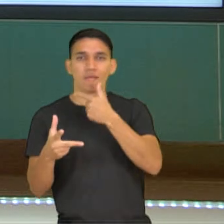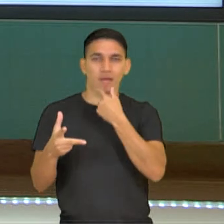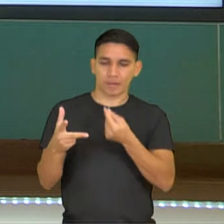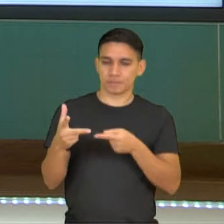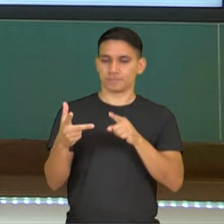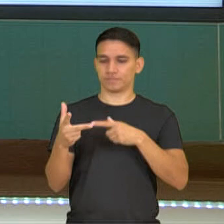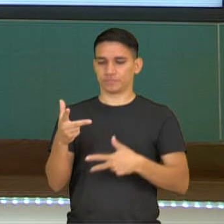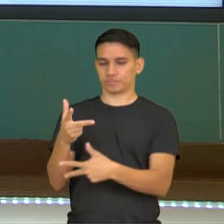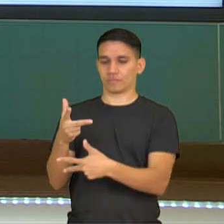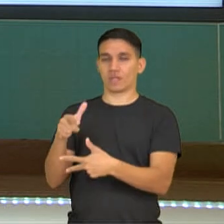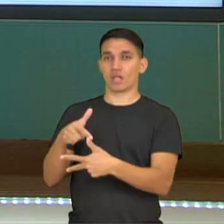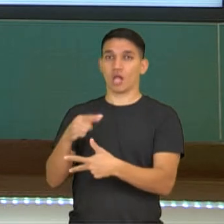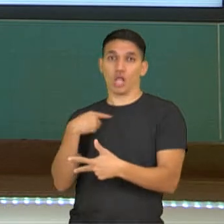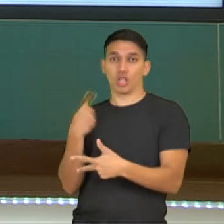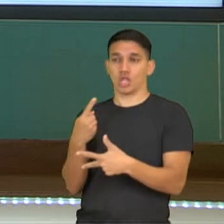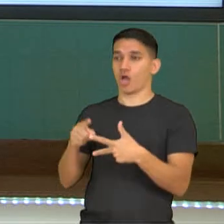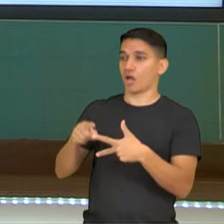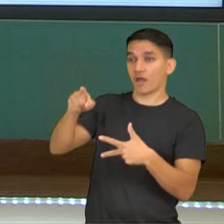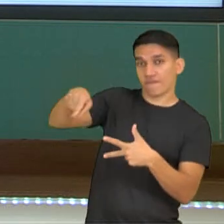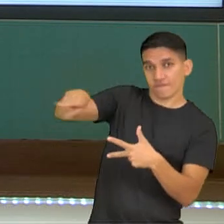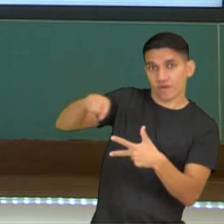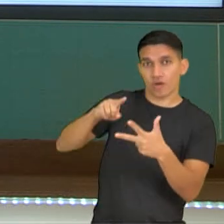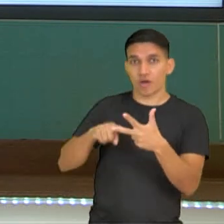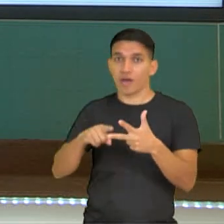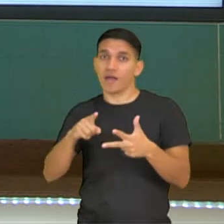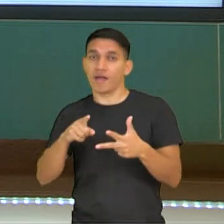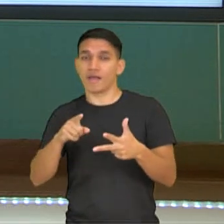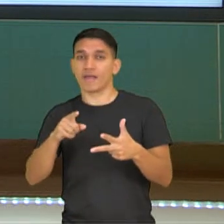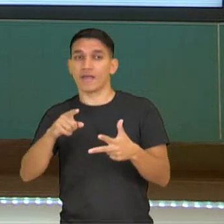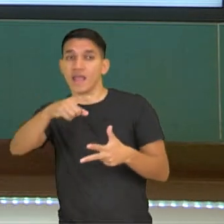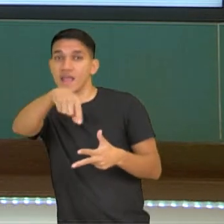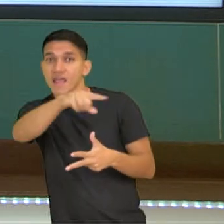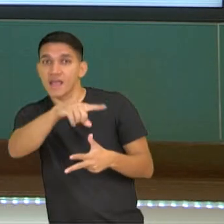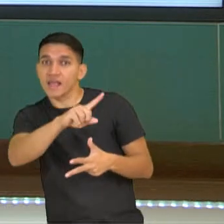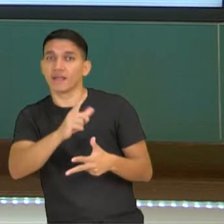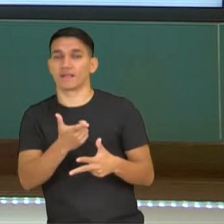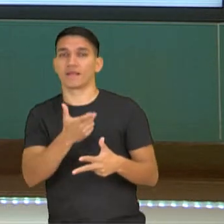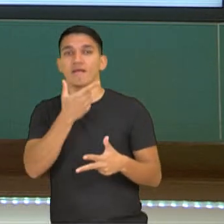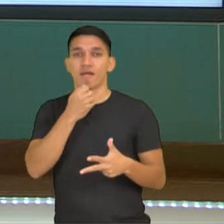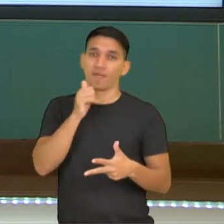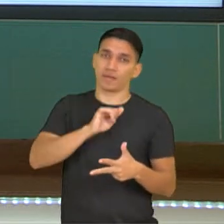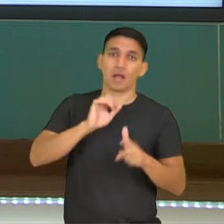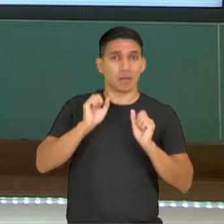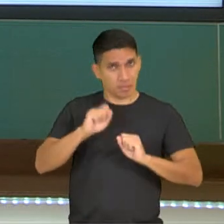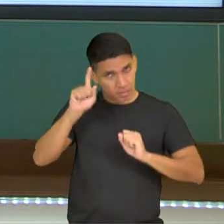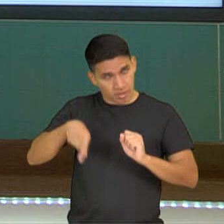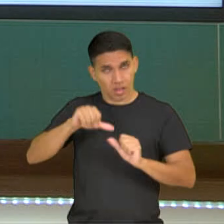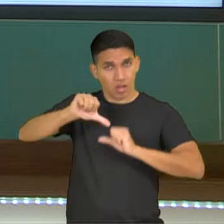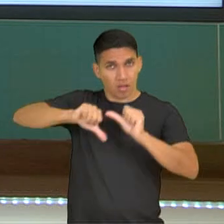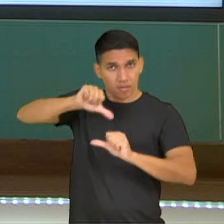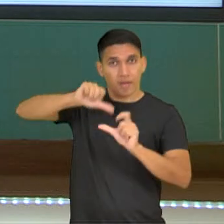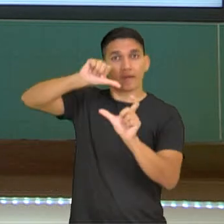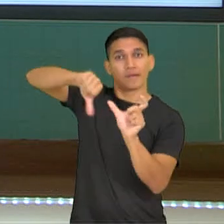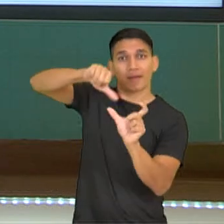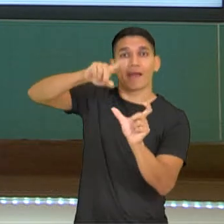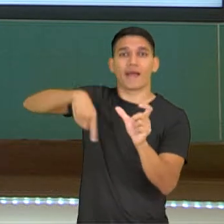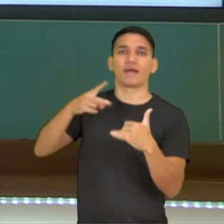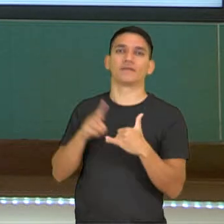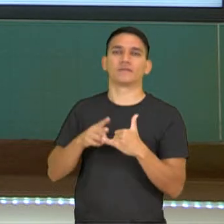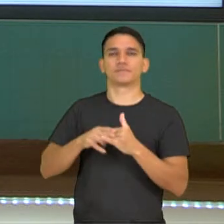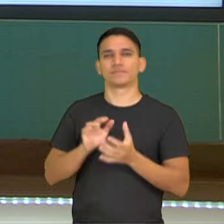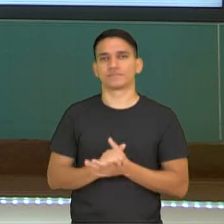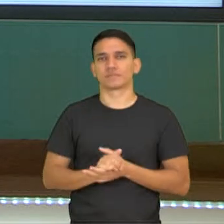eles ou elas, se eu puder conjugar essa palavra, ela vai ser verbo, né? A gente considera verbo. Advérbio, a gente tem